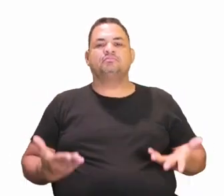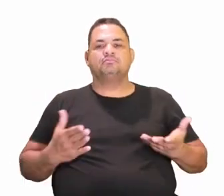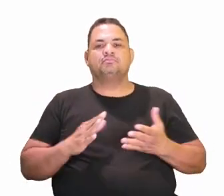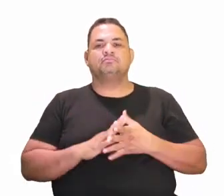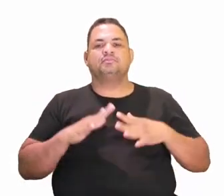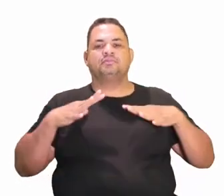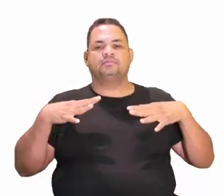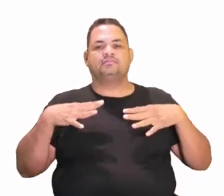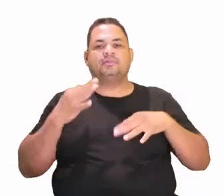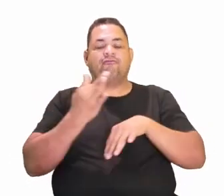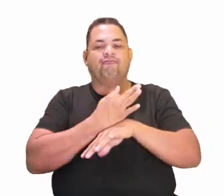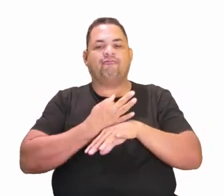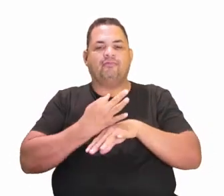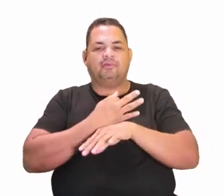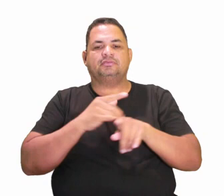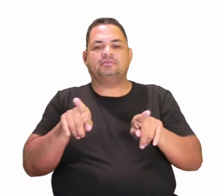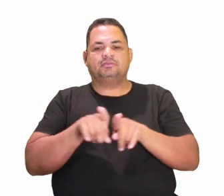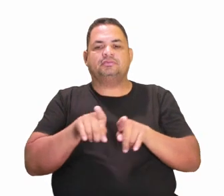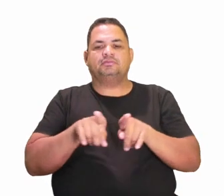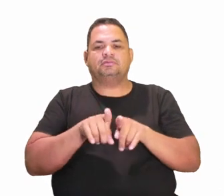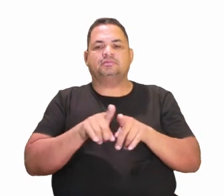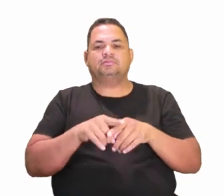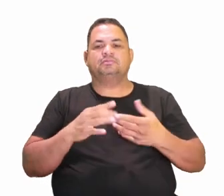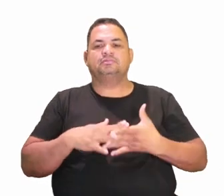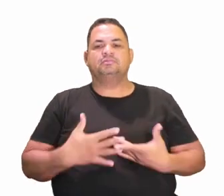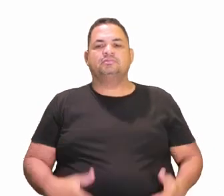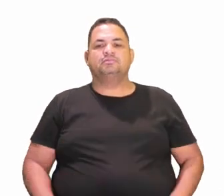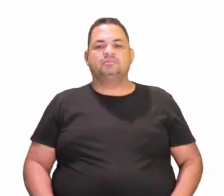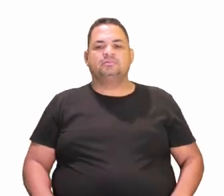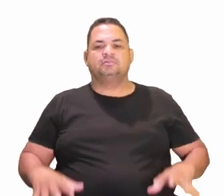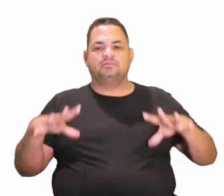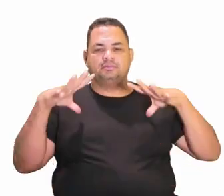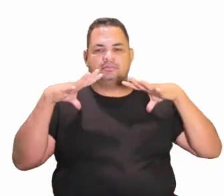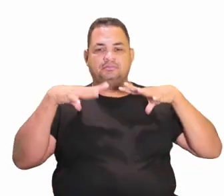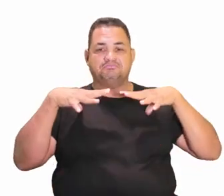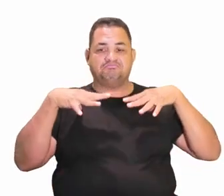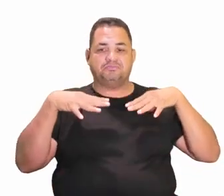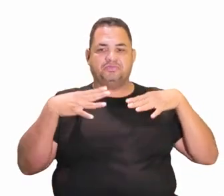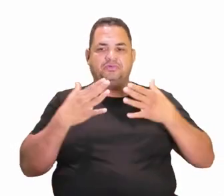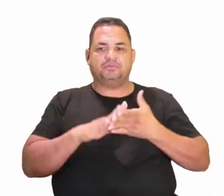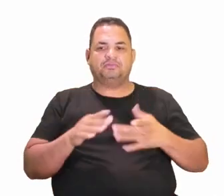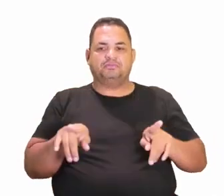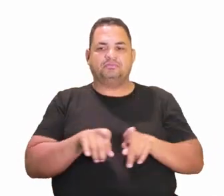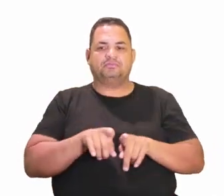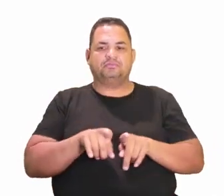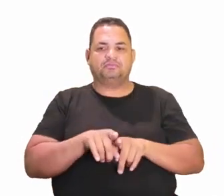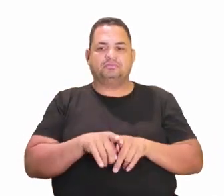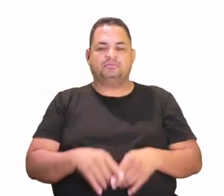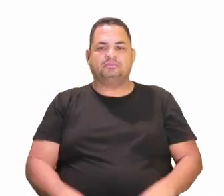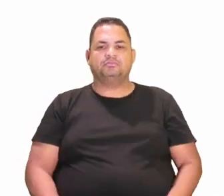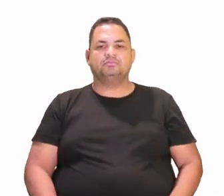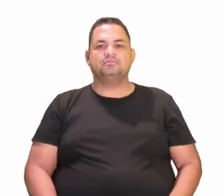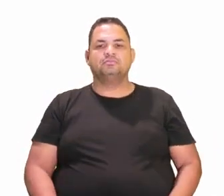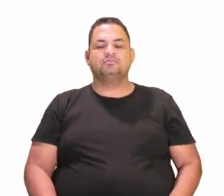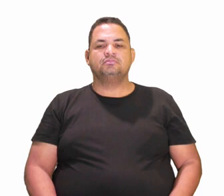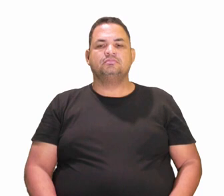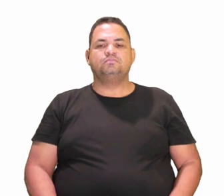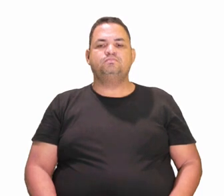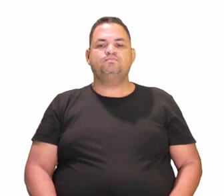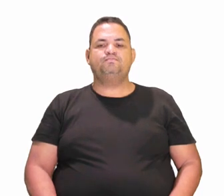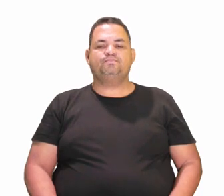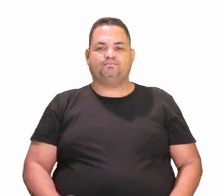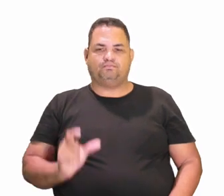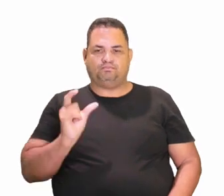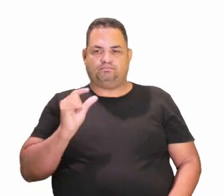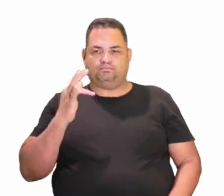e férias, mas nos Estados Unidos apenas feriado. A gente vai ver mais lá pra frente que a palavra